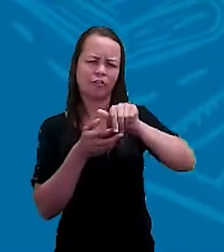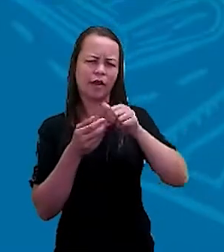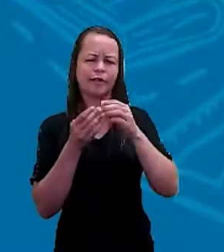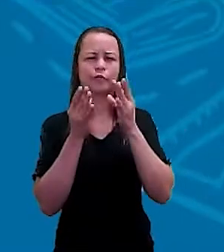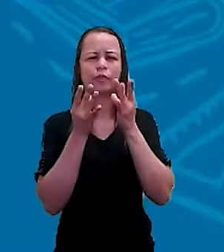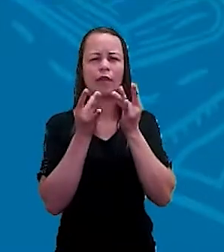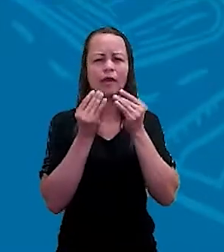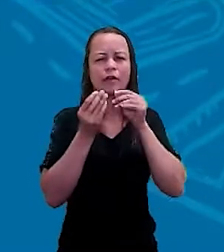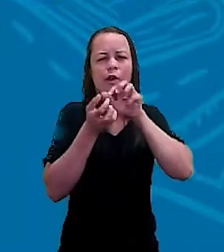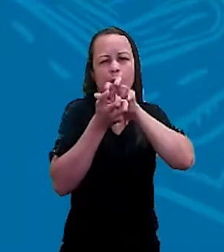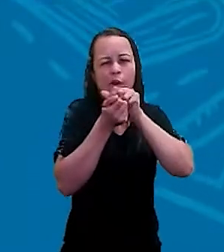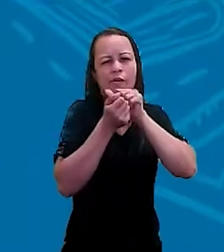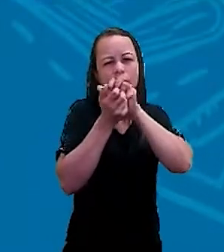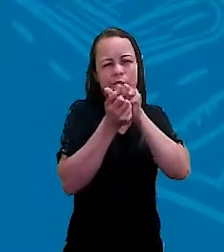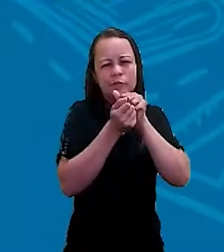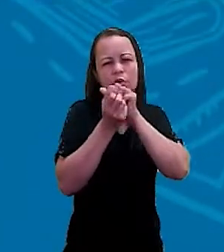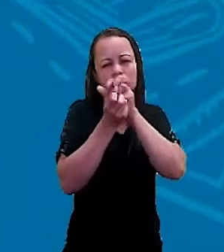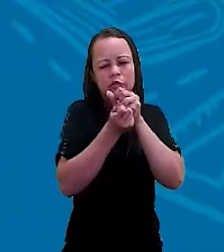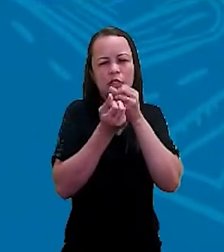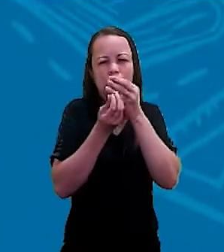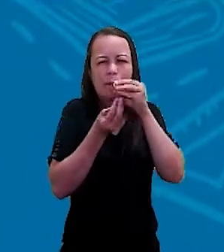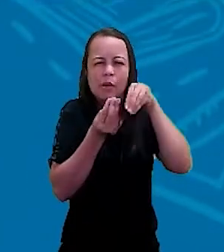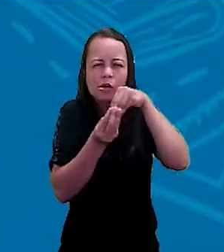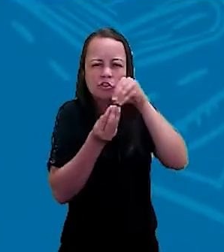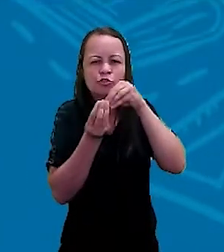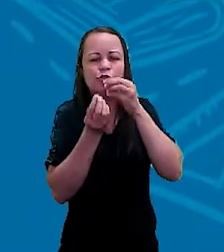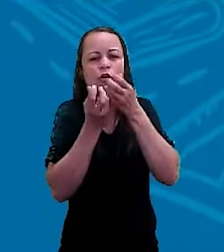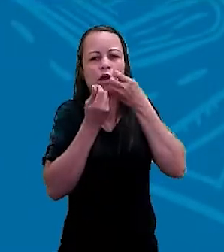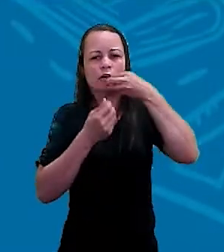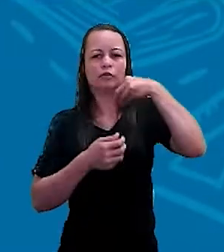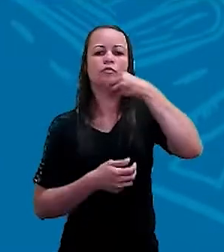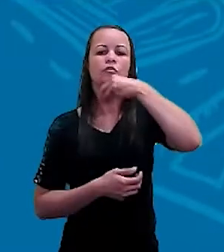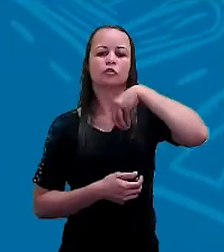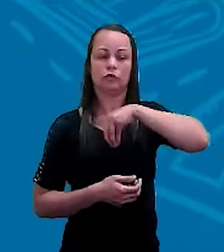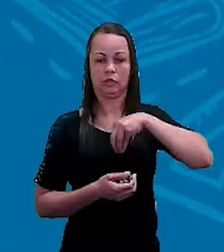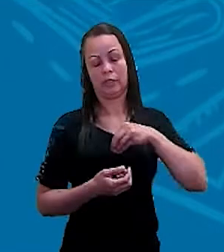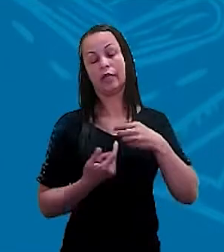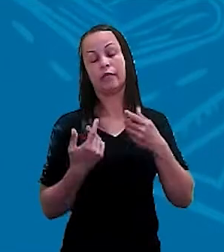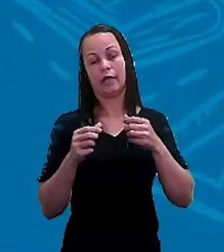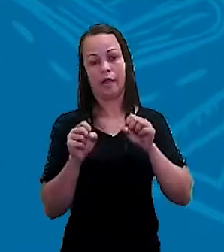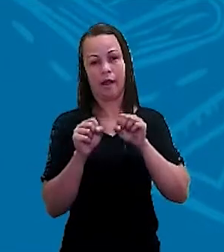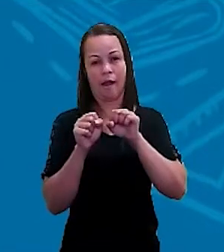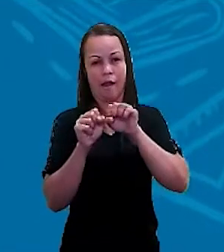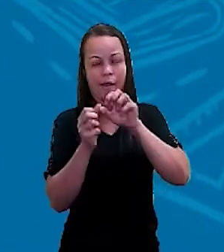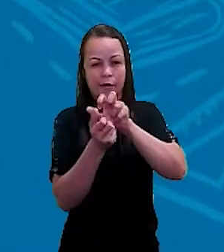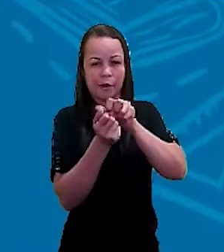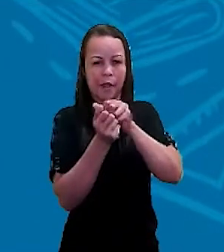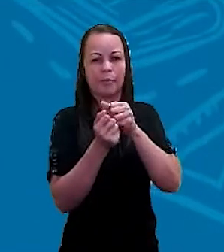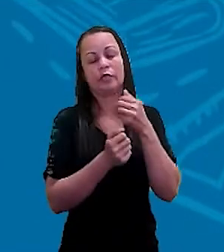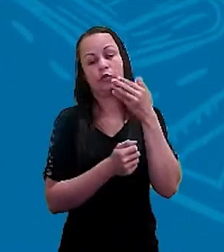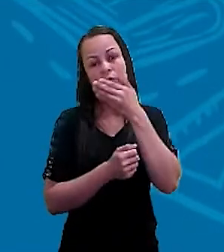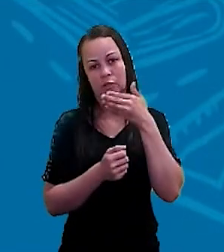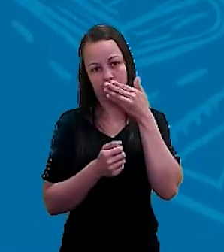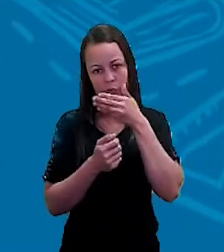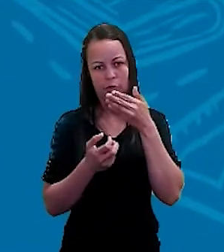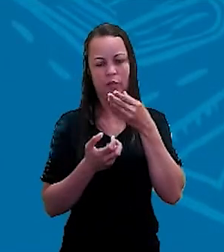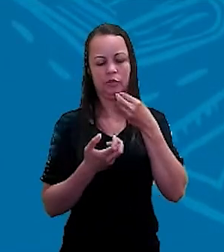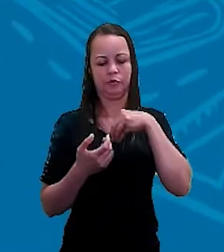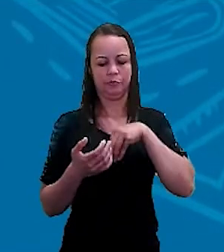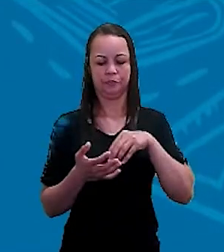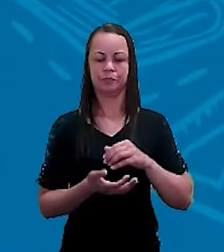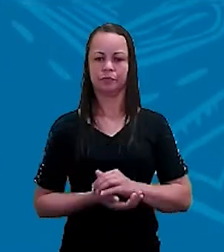justamente quebrando o amido, já iniciando a quebra do açúcar, desses açúcares grandão, tá? A amilase salivar ou